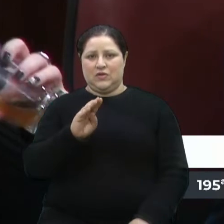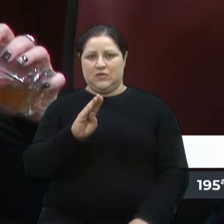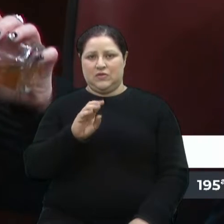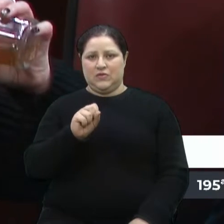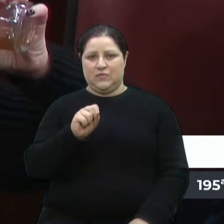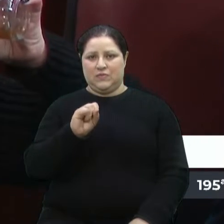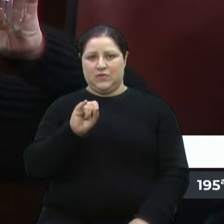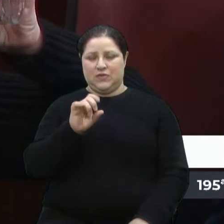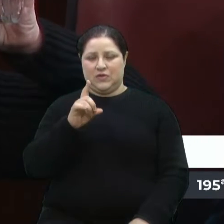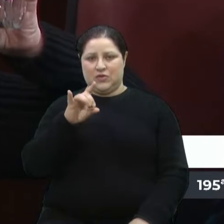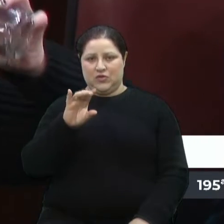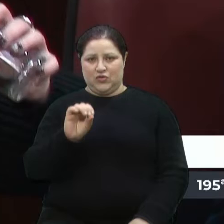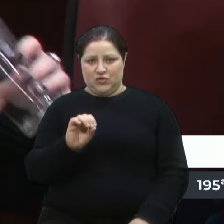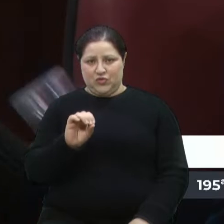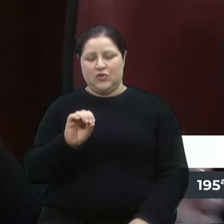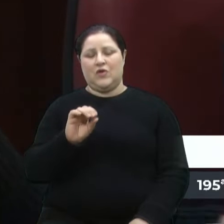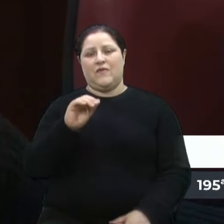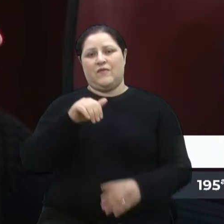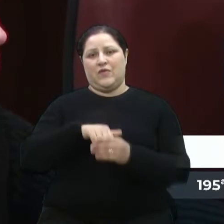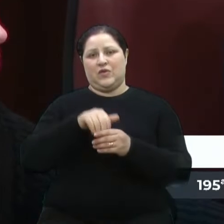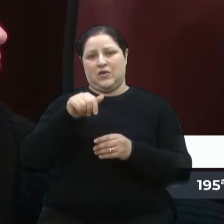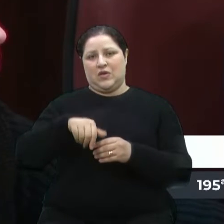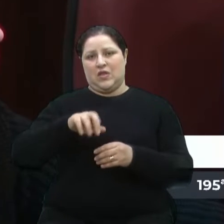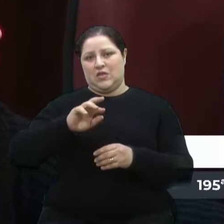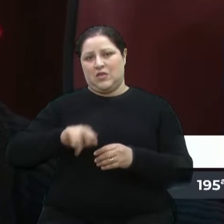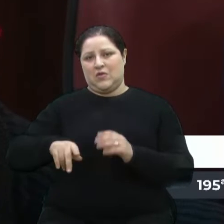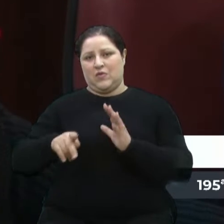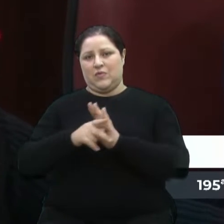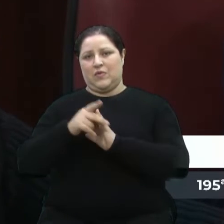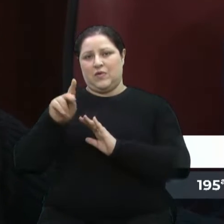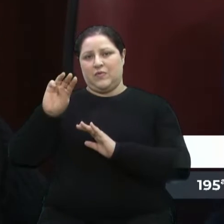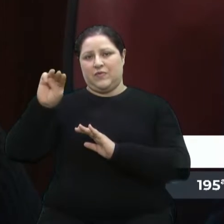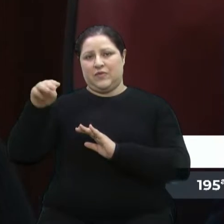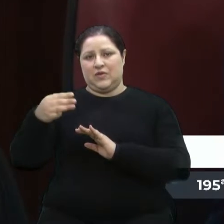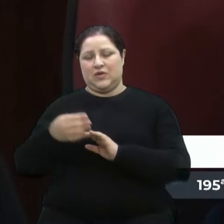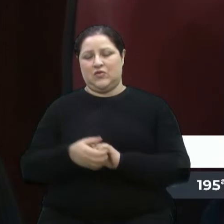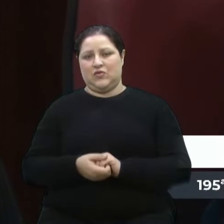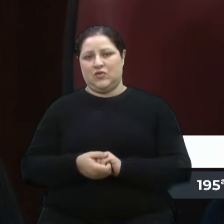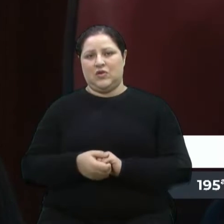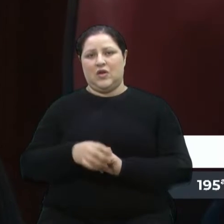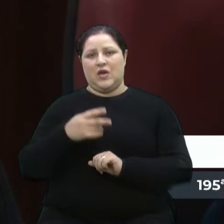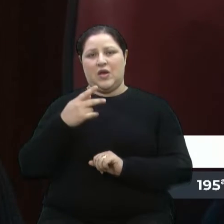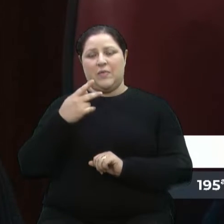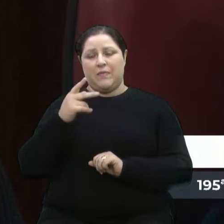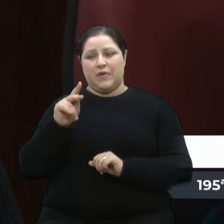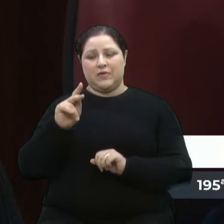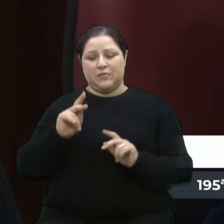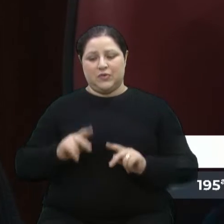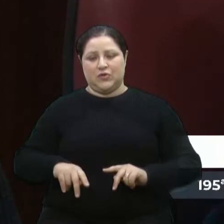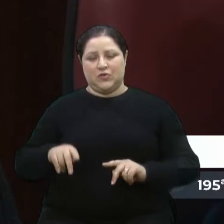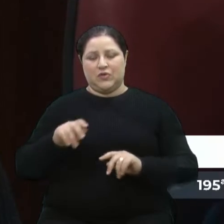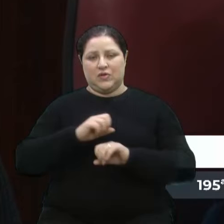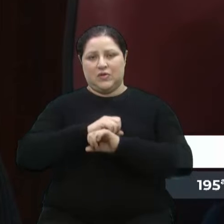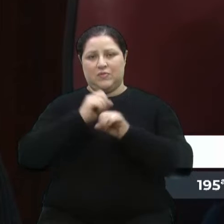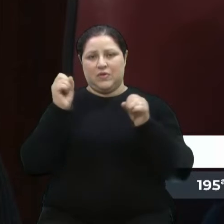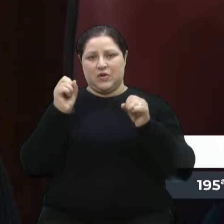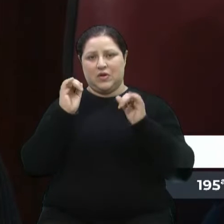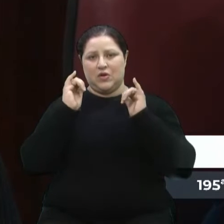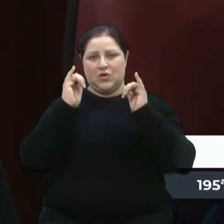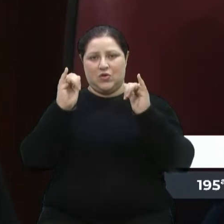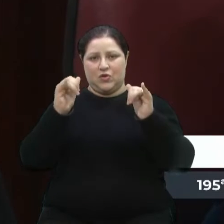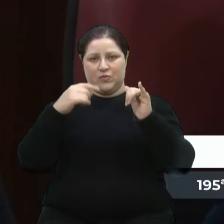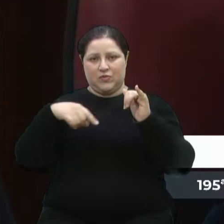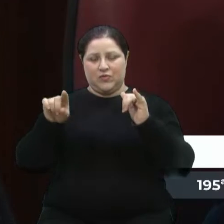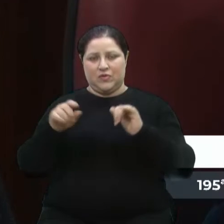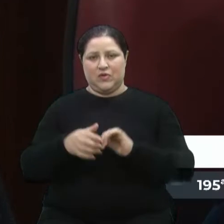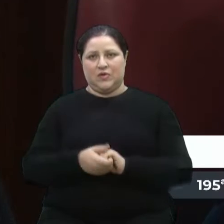dia de manhã. Caso viesse novamente o subsídio, não tem problema nenhum. A empresa está